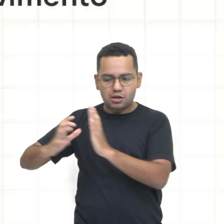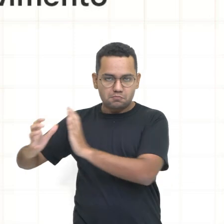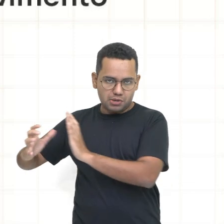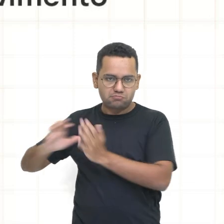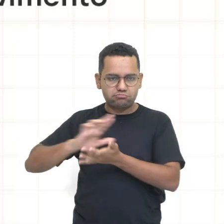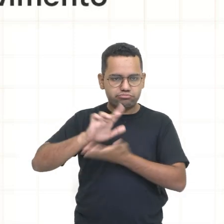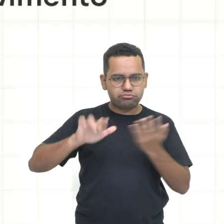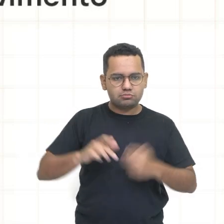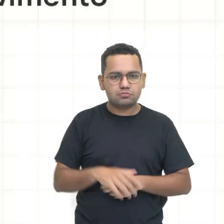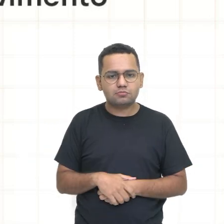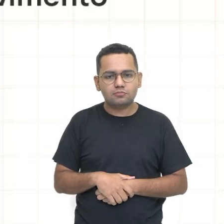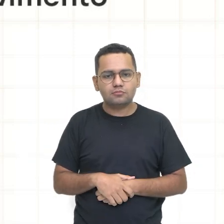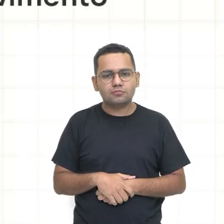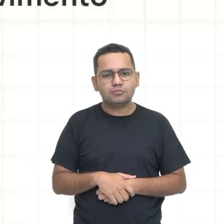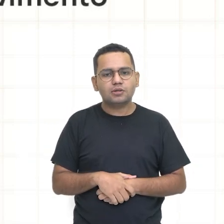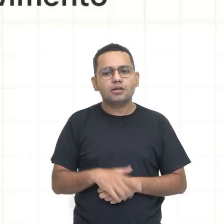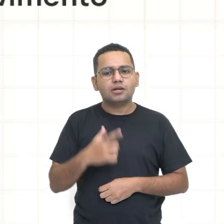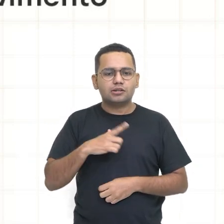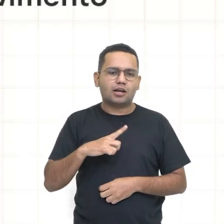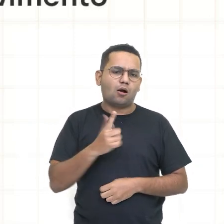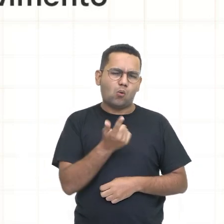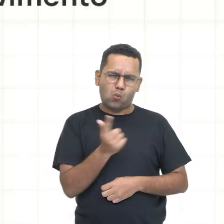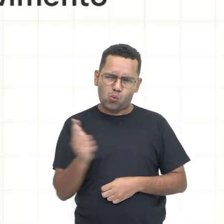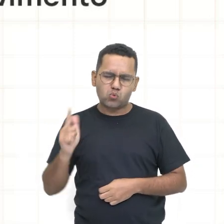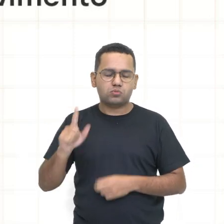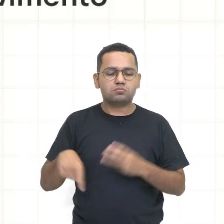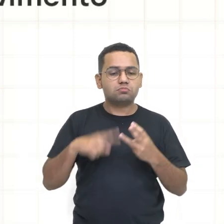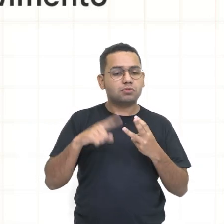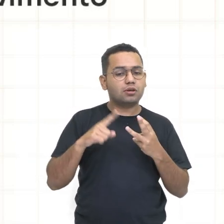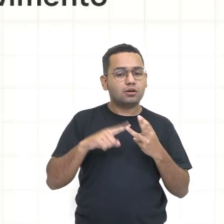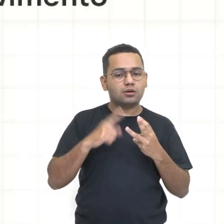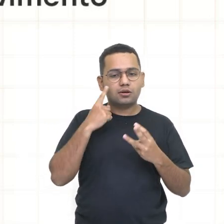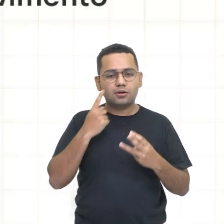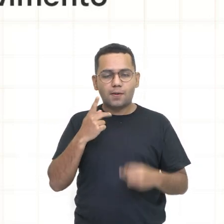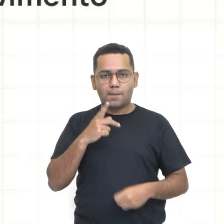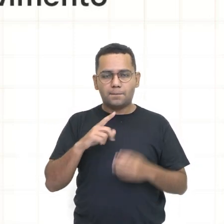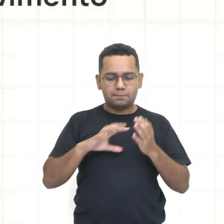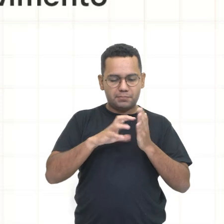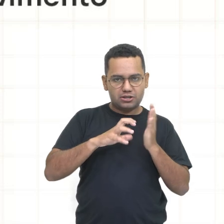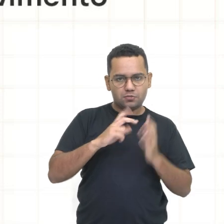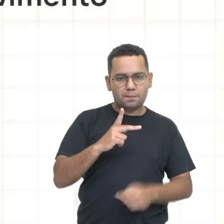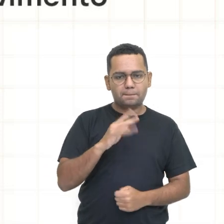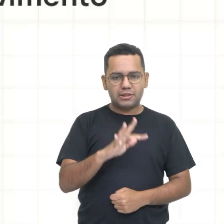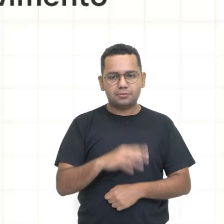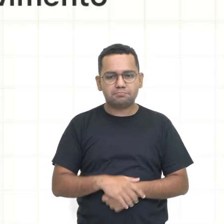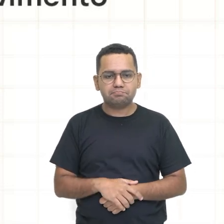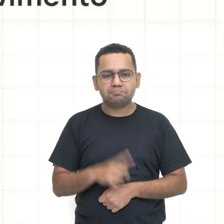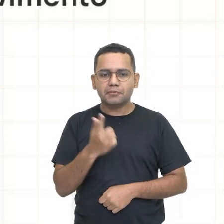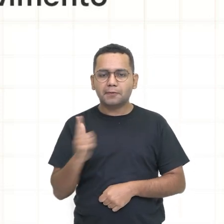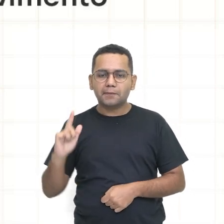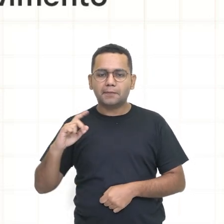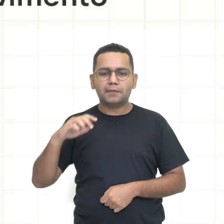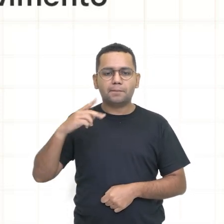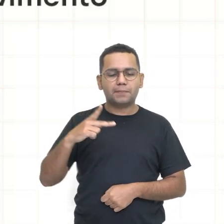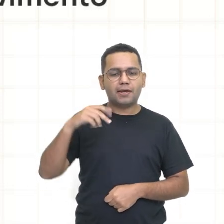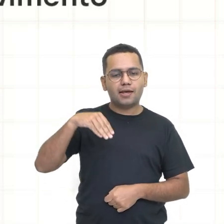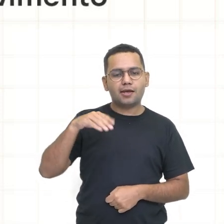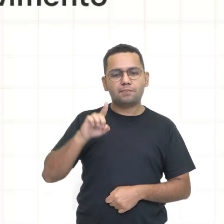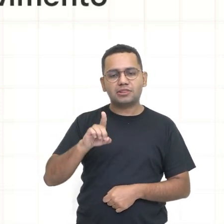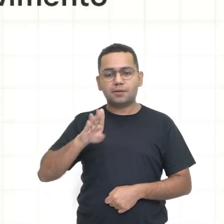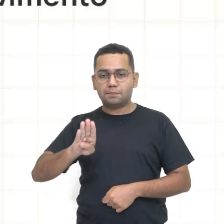vão surgir novas legendas políticas, como o Partido dos Trabalhadores, o PT, o Partido do